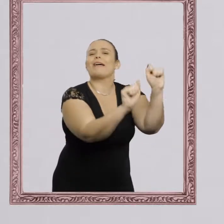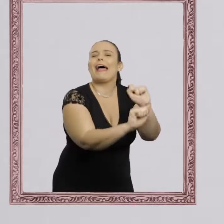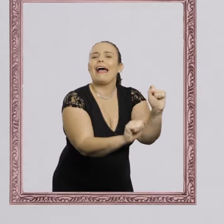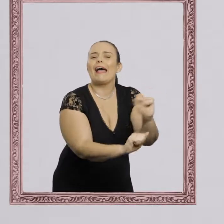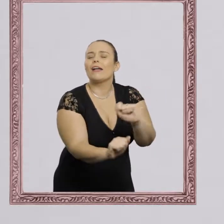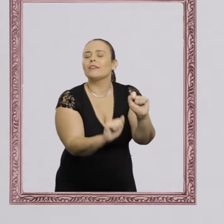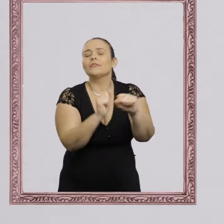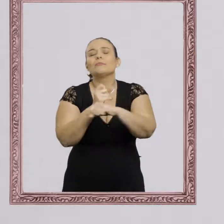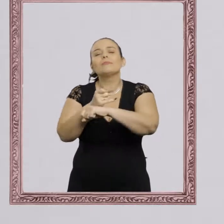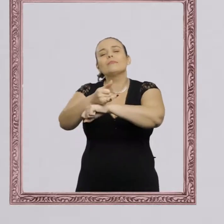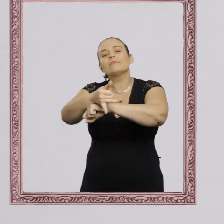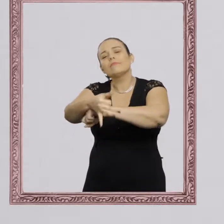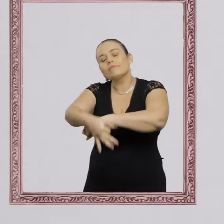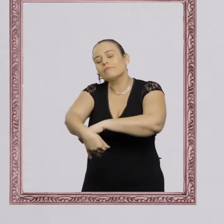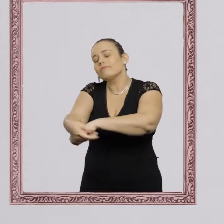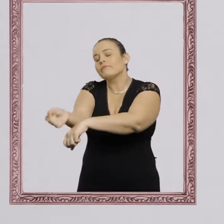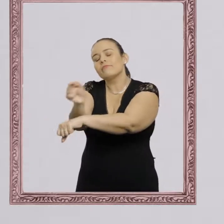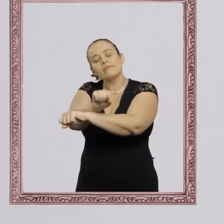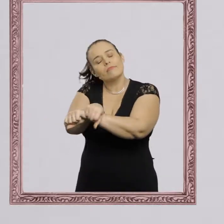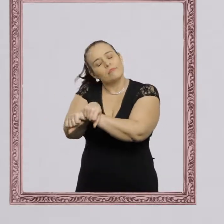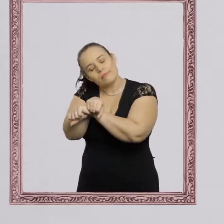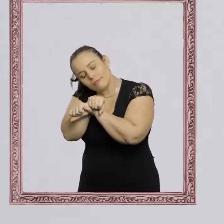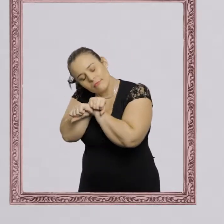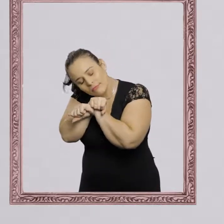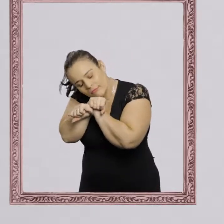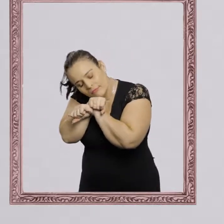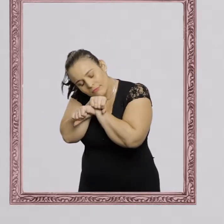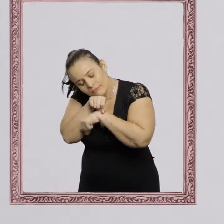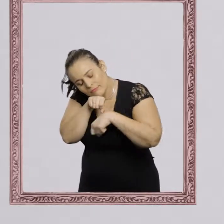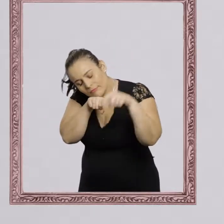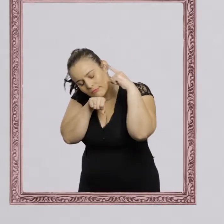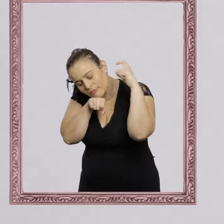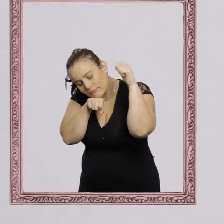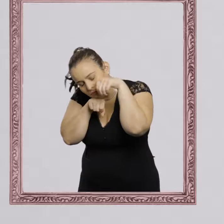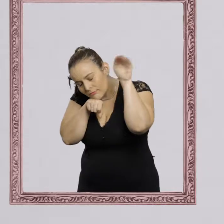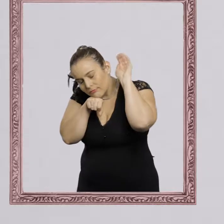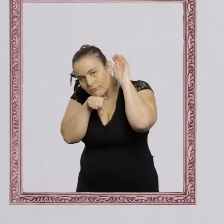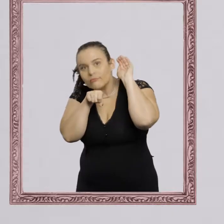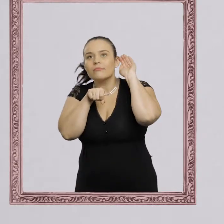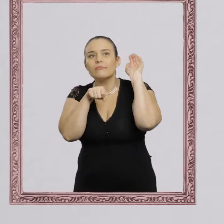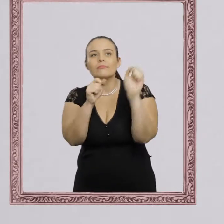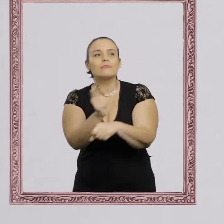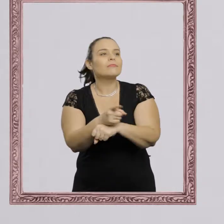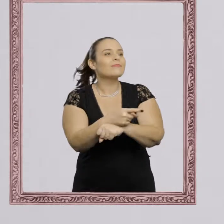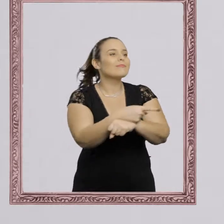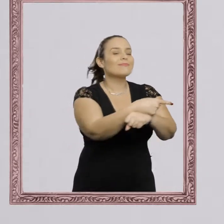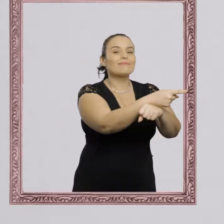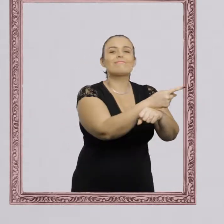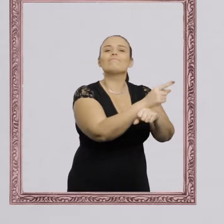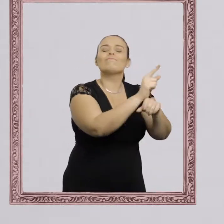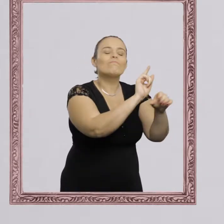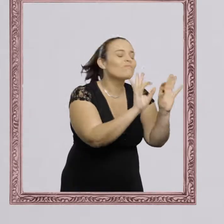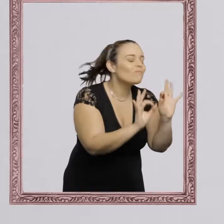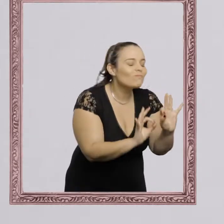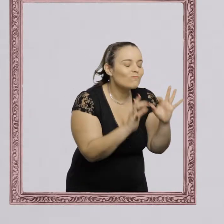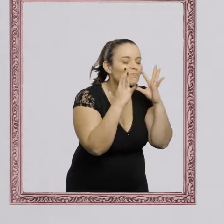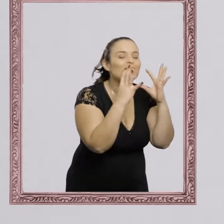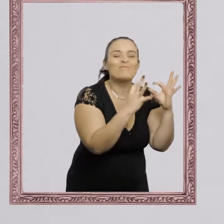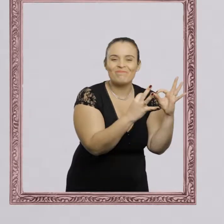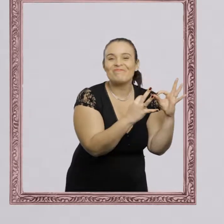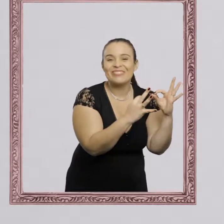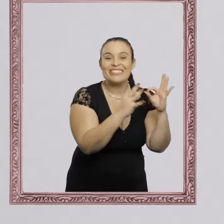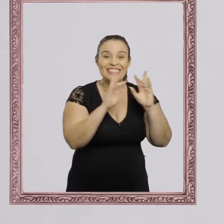banho nelas e se levantava a qualquer hora da noite se escutasse um gemido. Naná levava as crianças para a